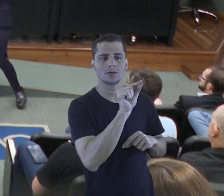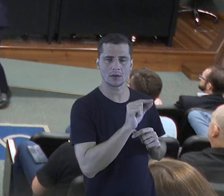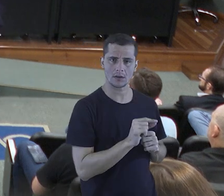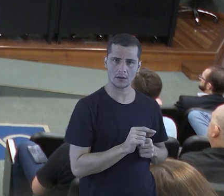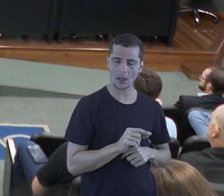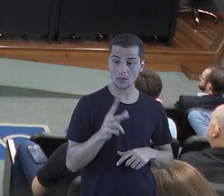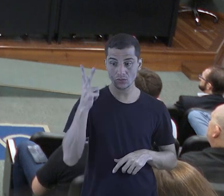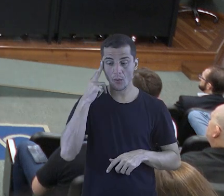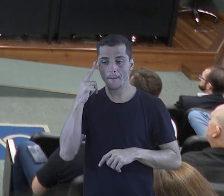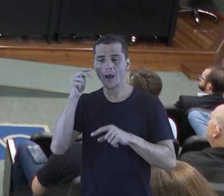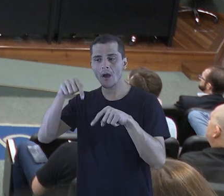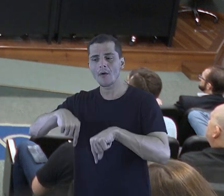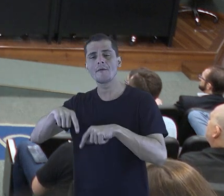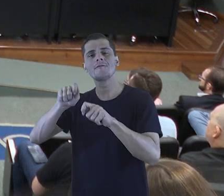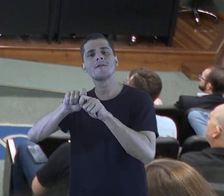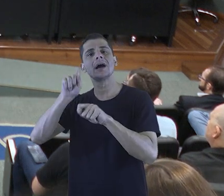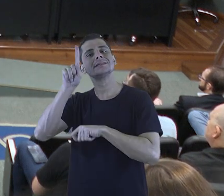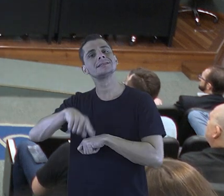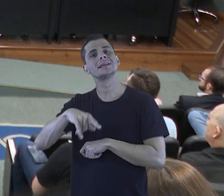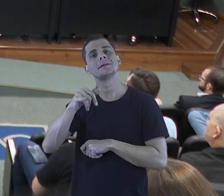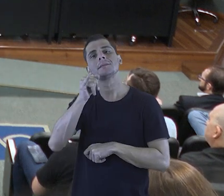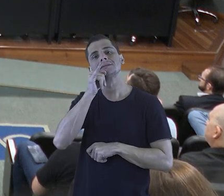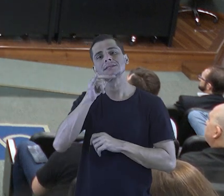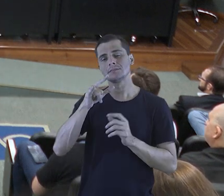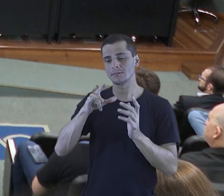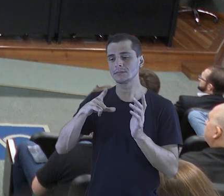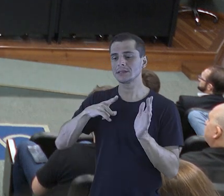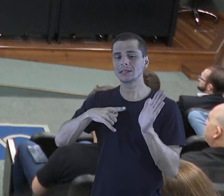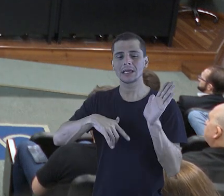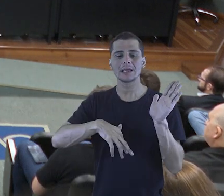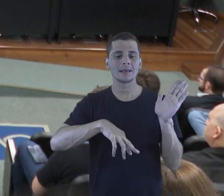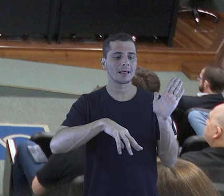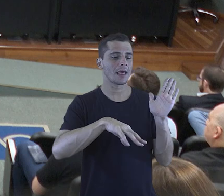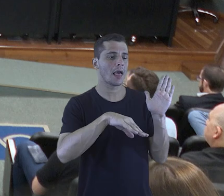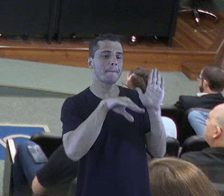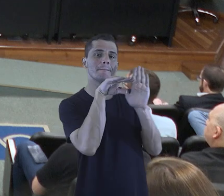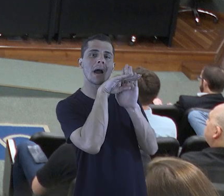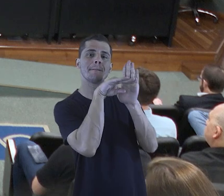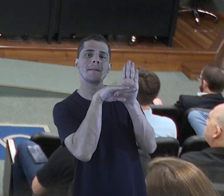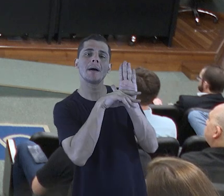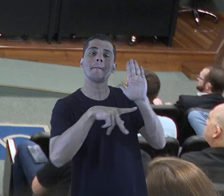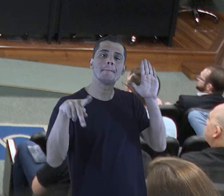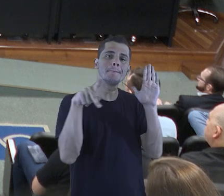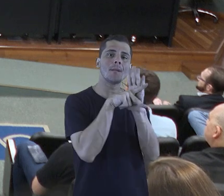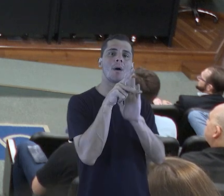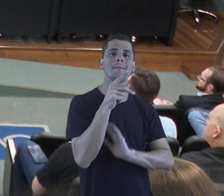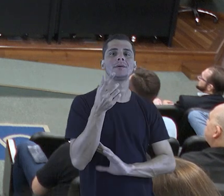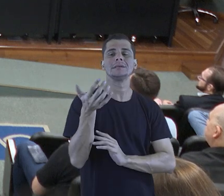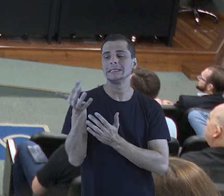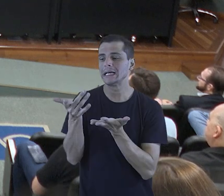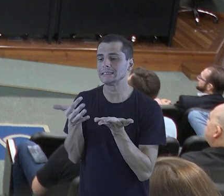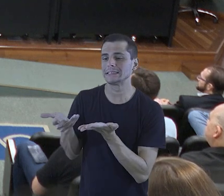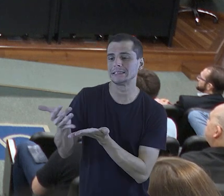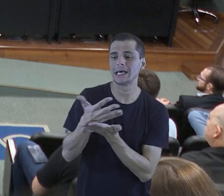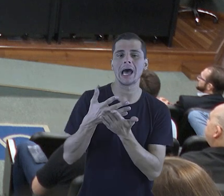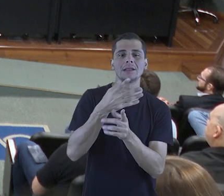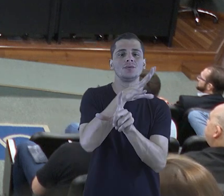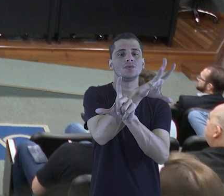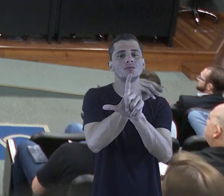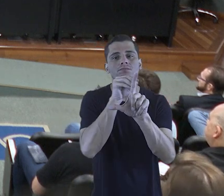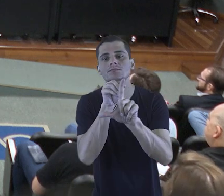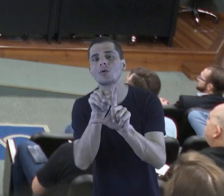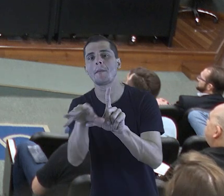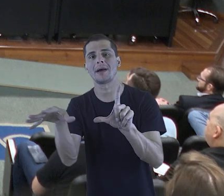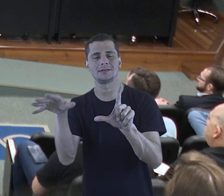qual é o processo de tratamento que vai ser dado a esse dado. Porque ou você faz o que normalmente se faz, que é o